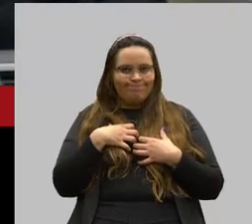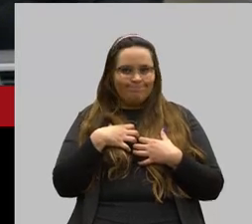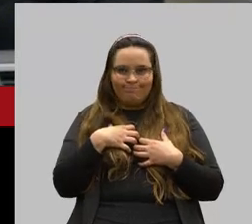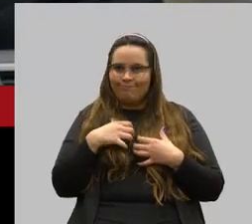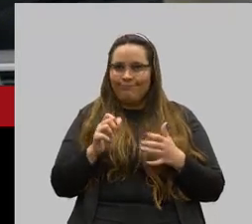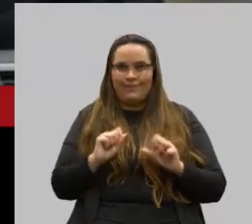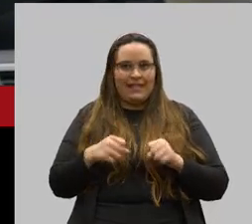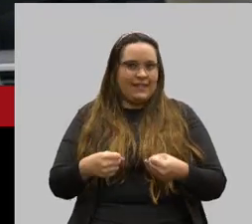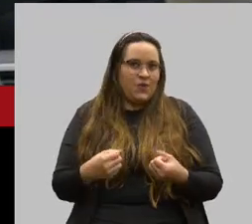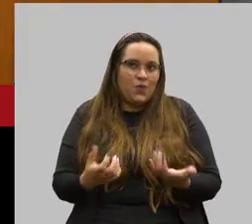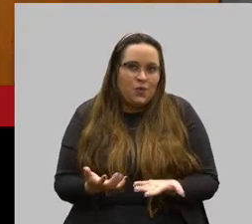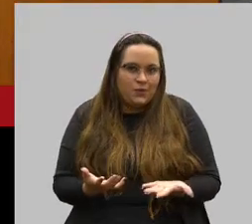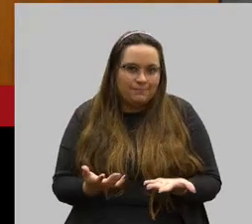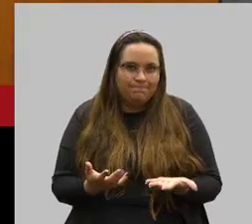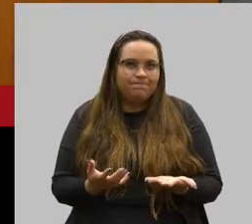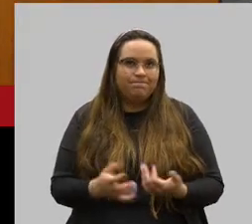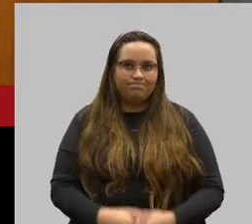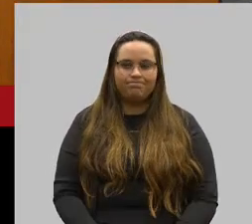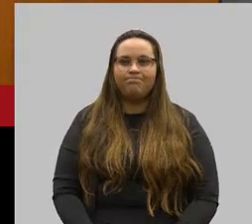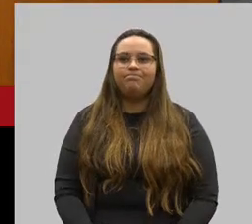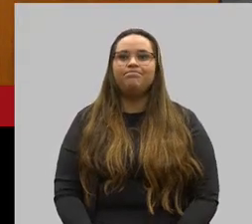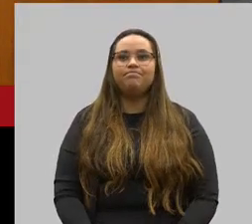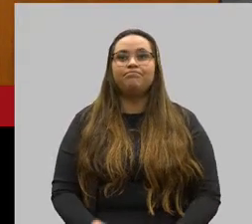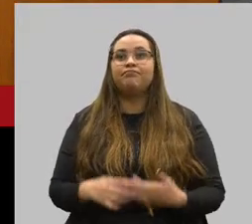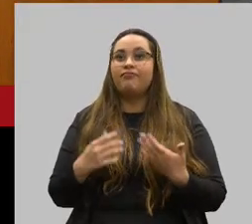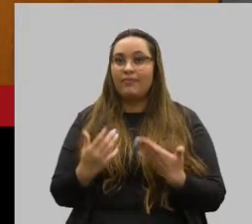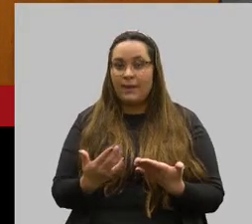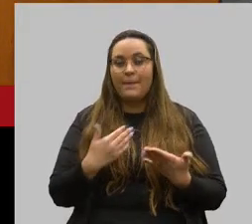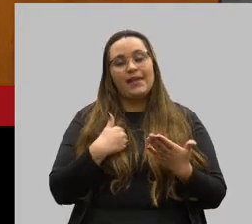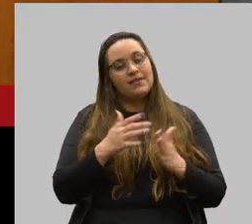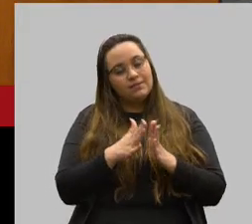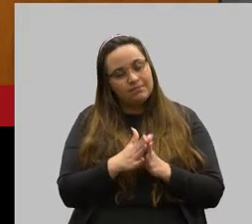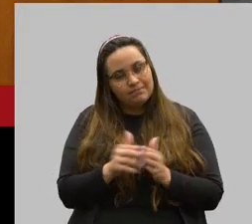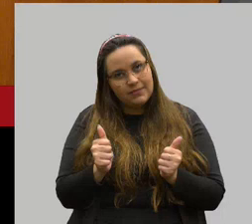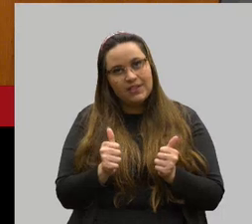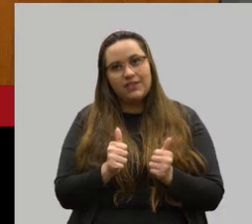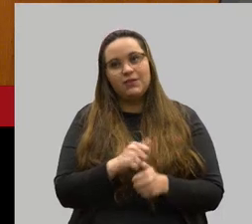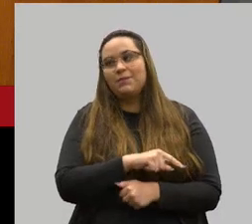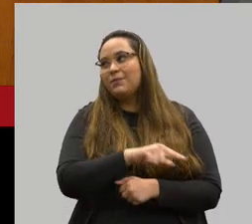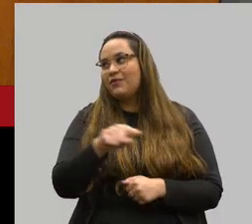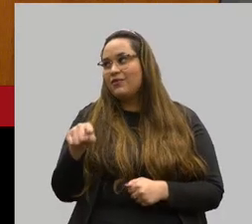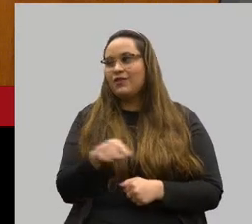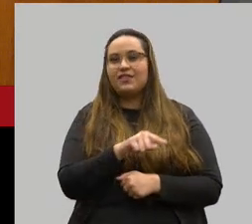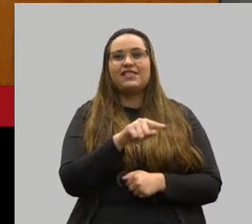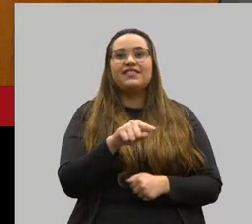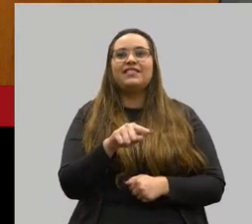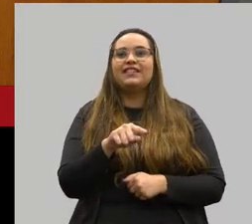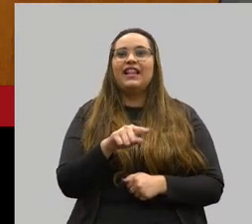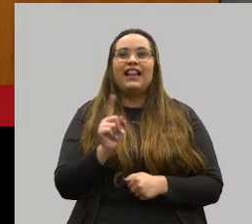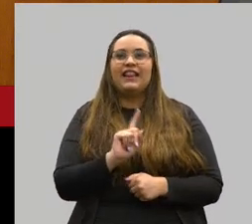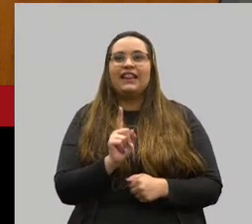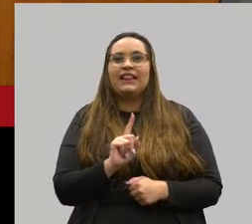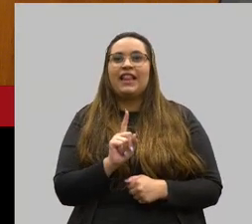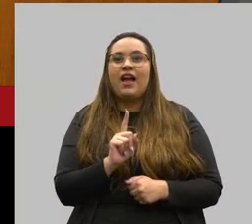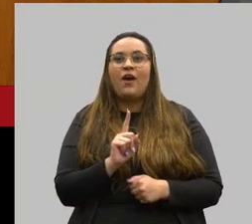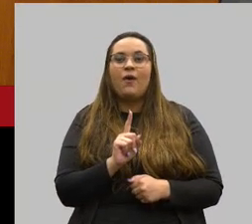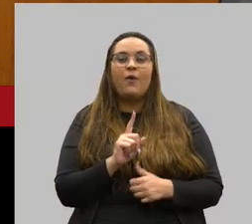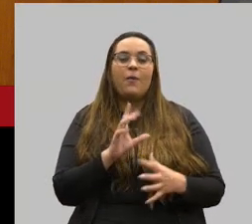Eu terminei Presidente mas eu deixo o pedido pra gente tentar não brigar com